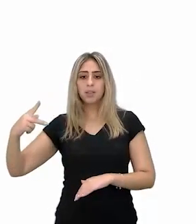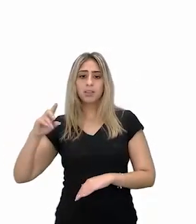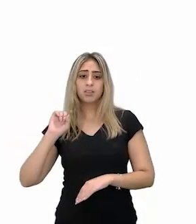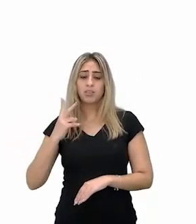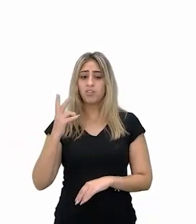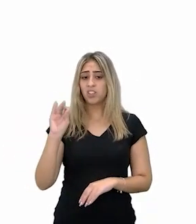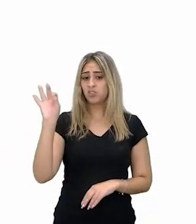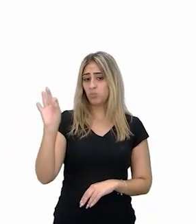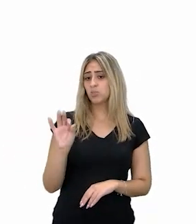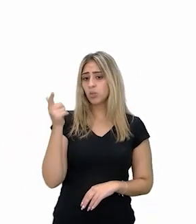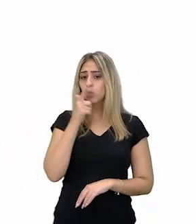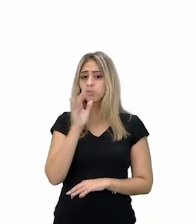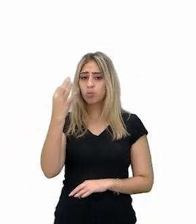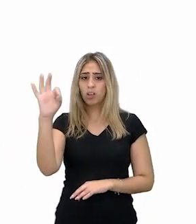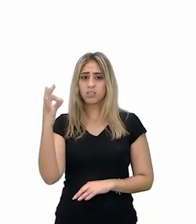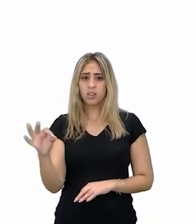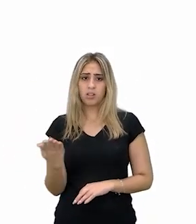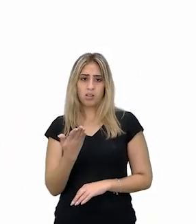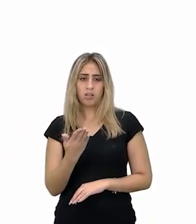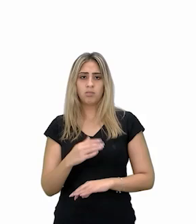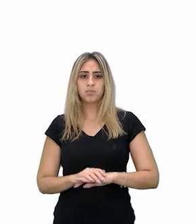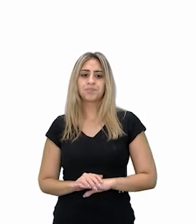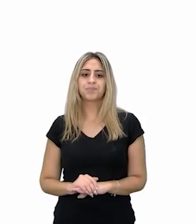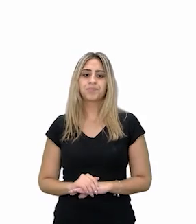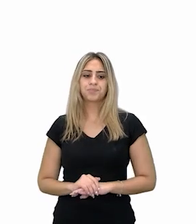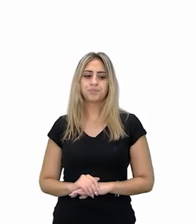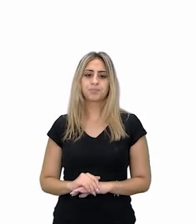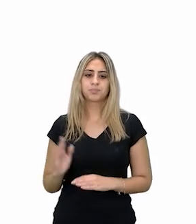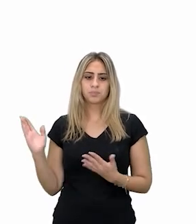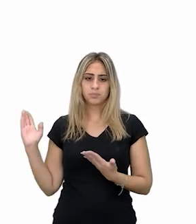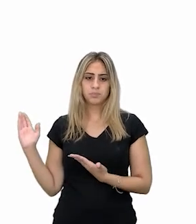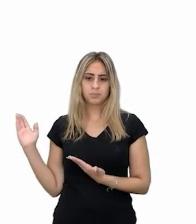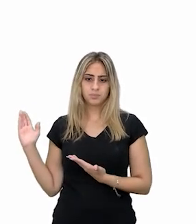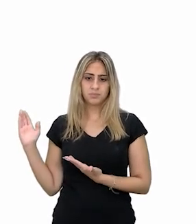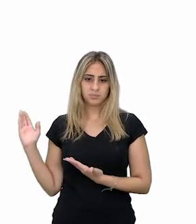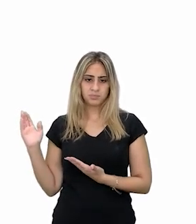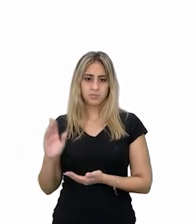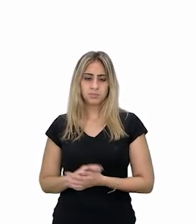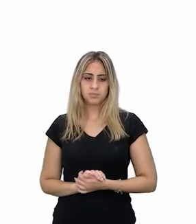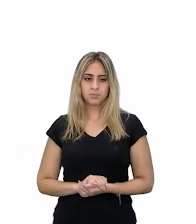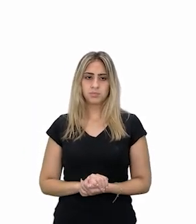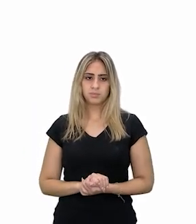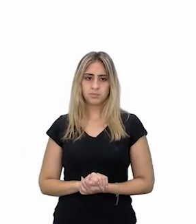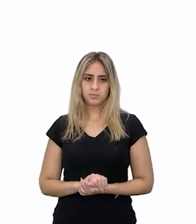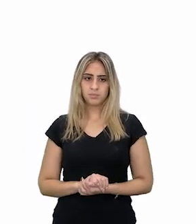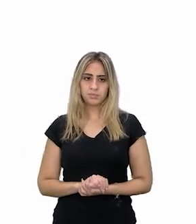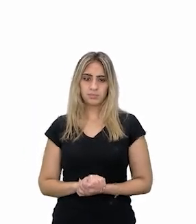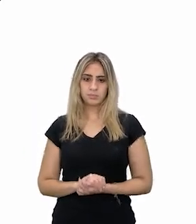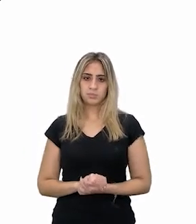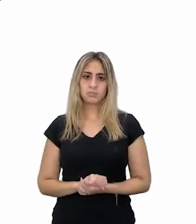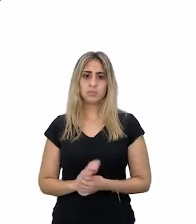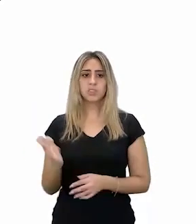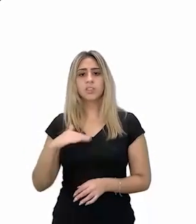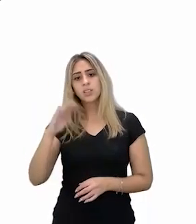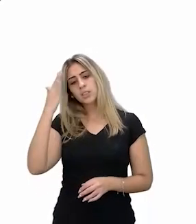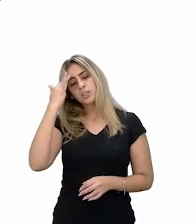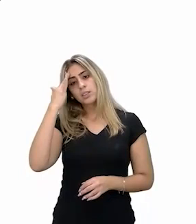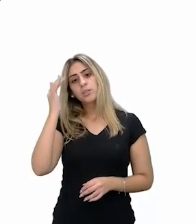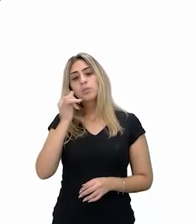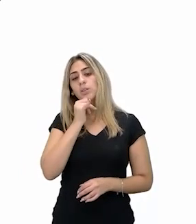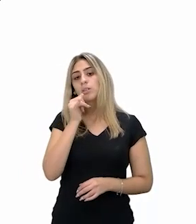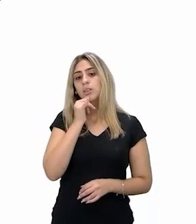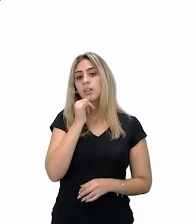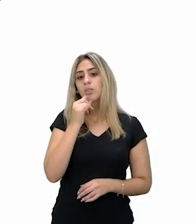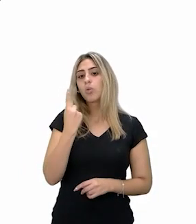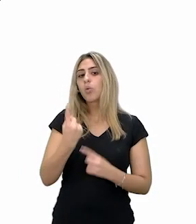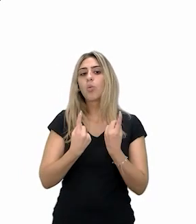apenas 20% acertaram as questões que estavam relacionadas a esta habilidade. Então, vamos entender aqui, por exemplo,